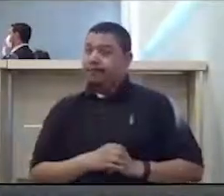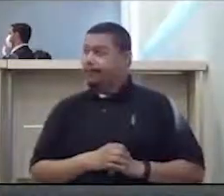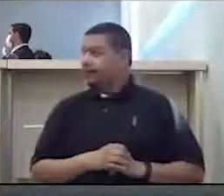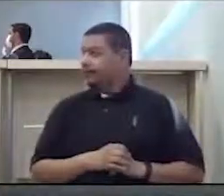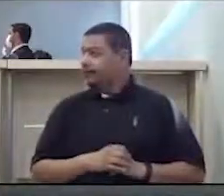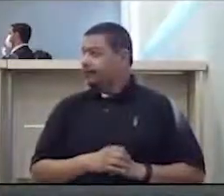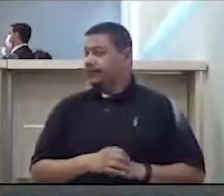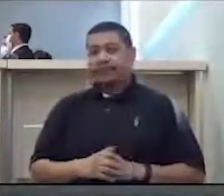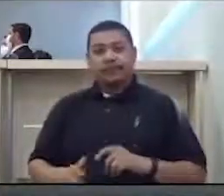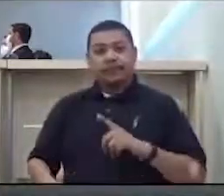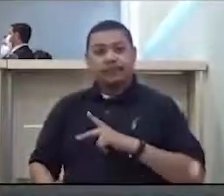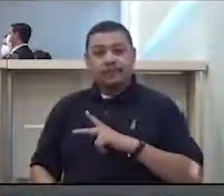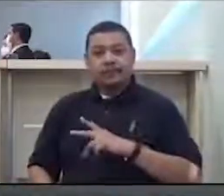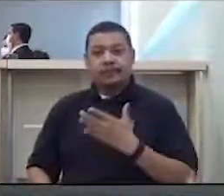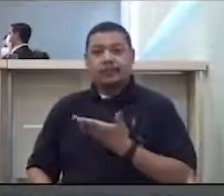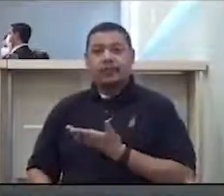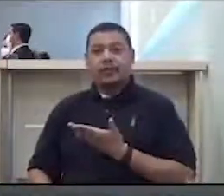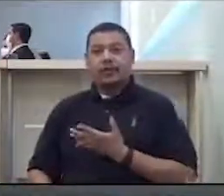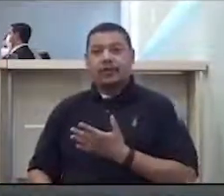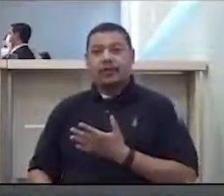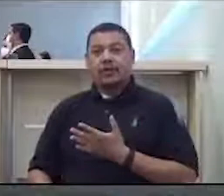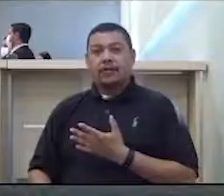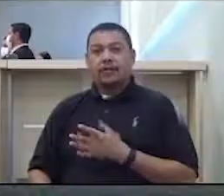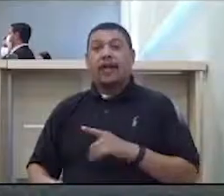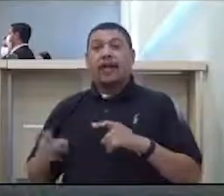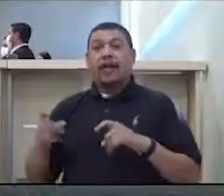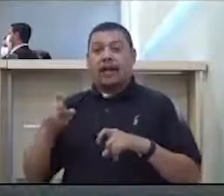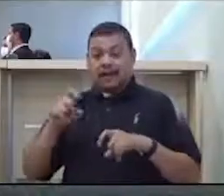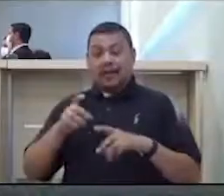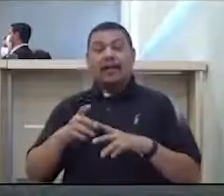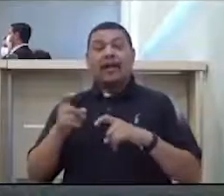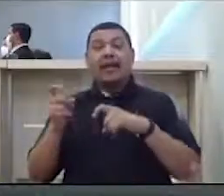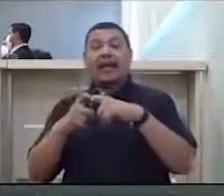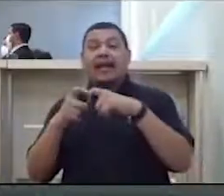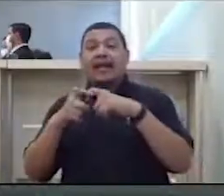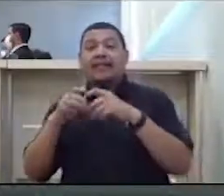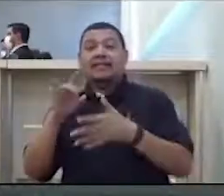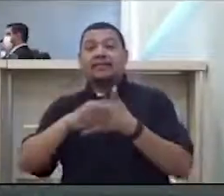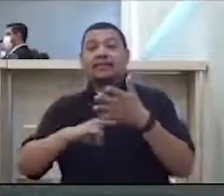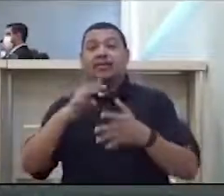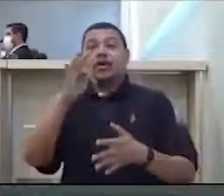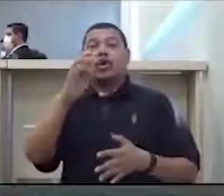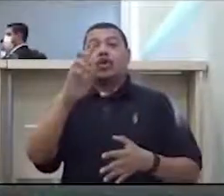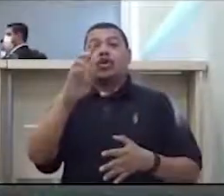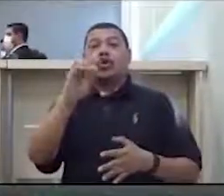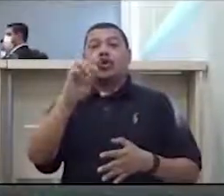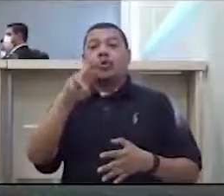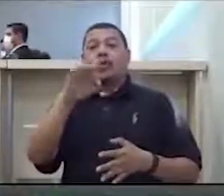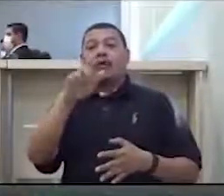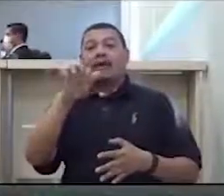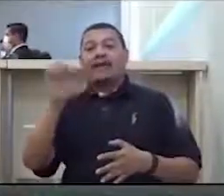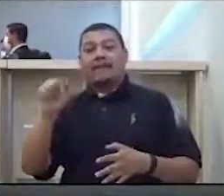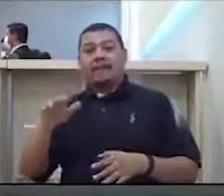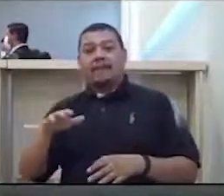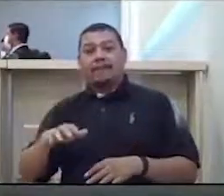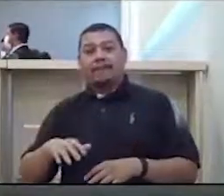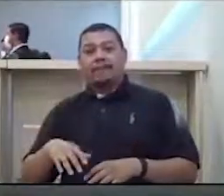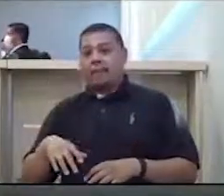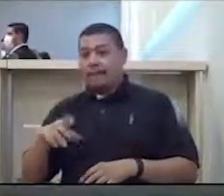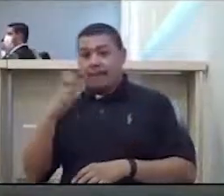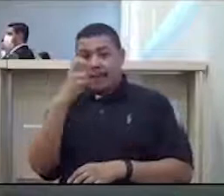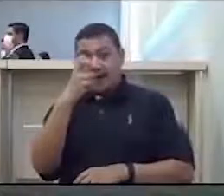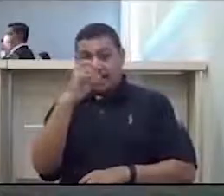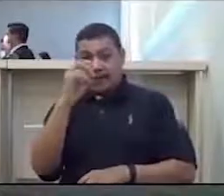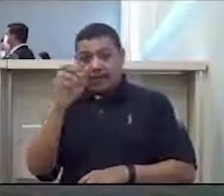onde pede uma tomografia que custa acima de R$500.